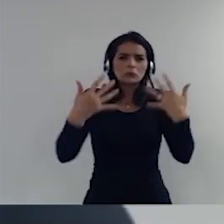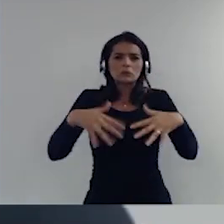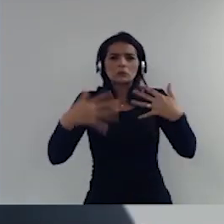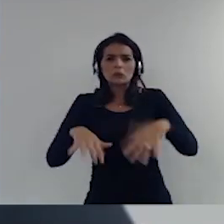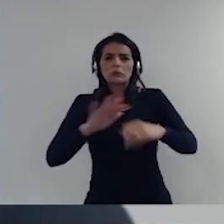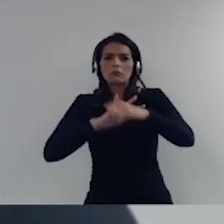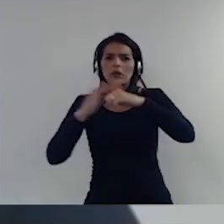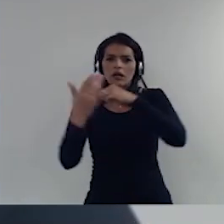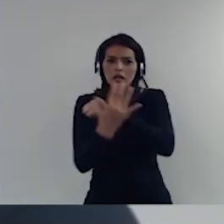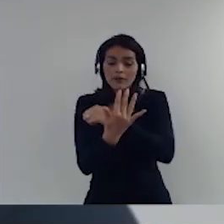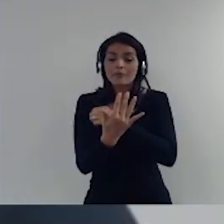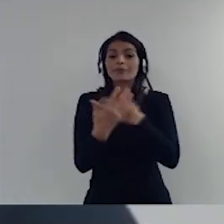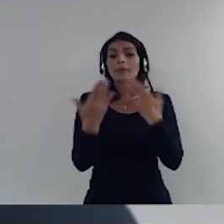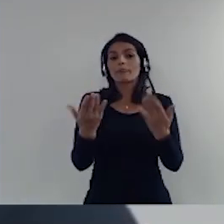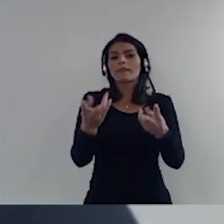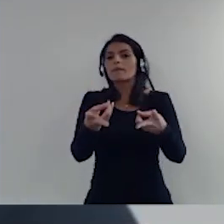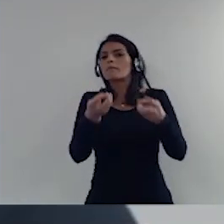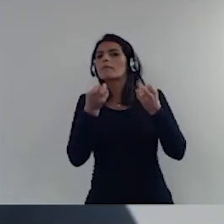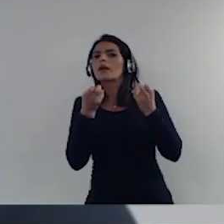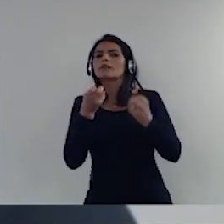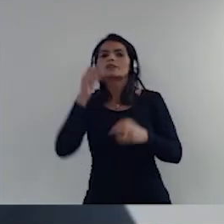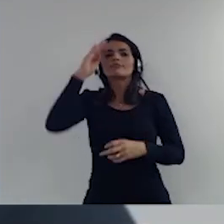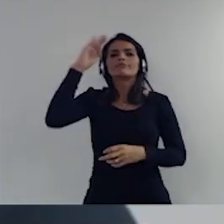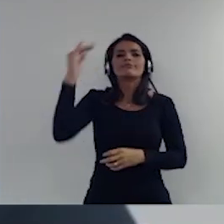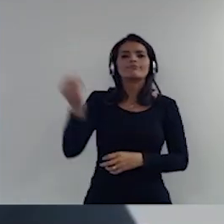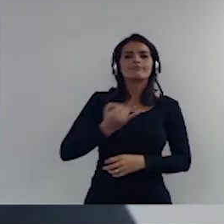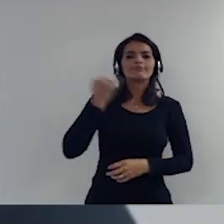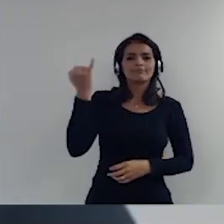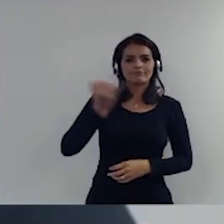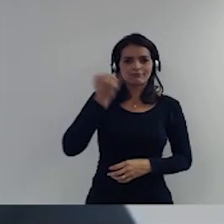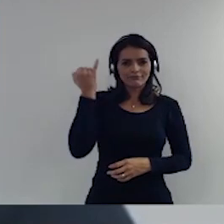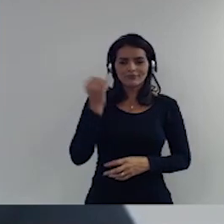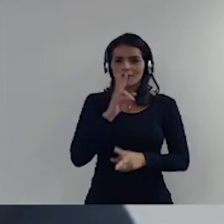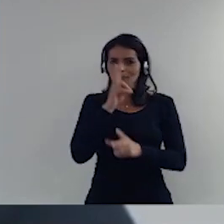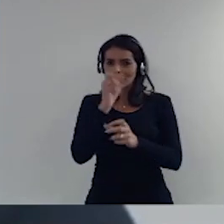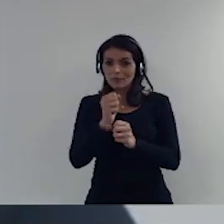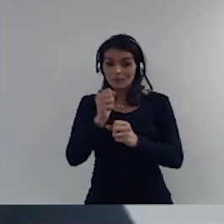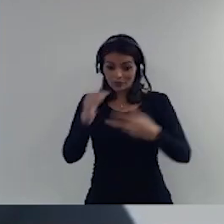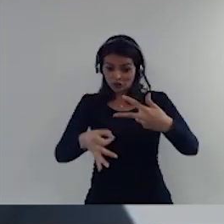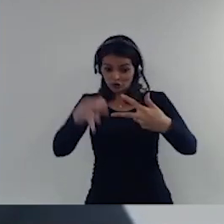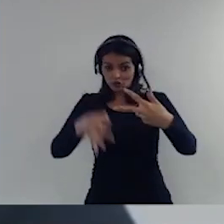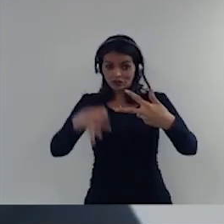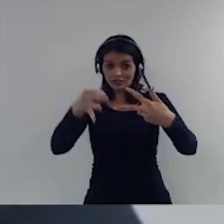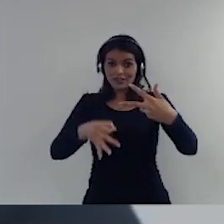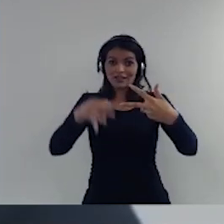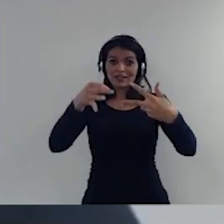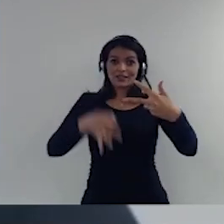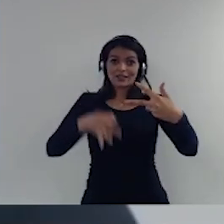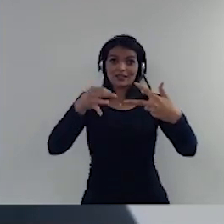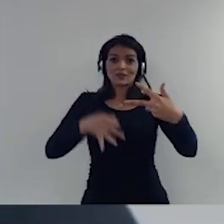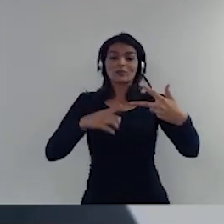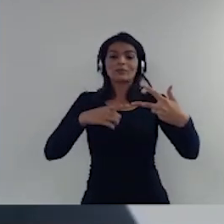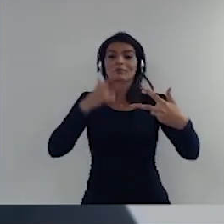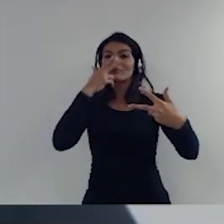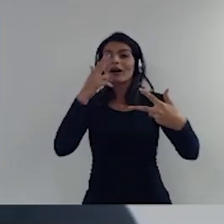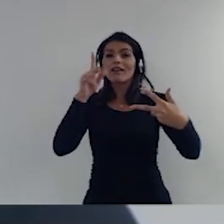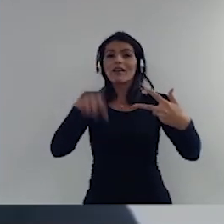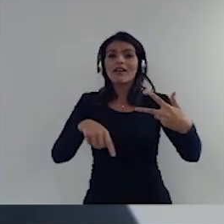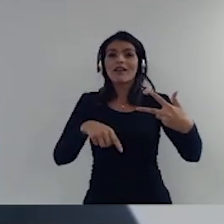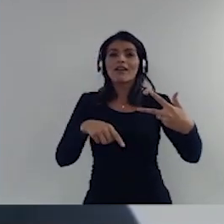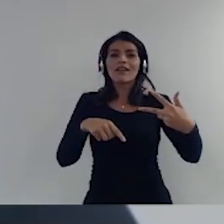de pandemia, a gente percebe como é fundamental um Poder Judiciário que tenha um olhar